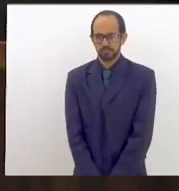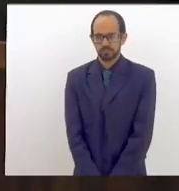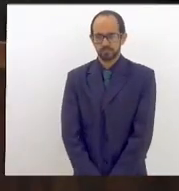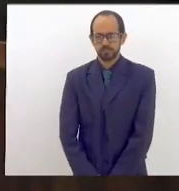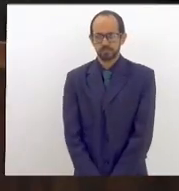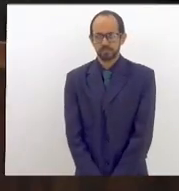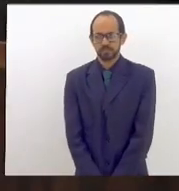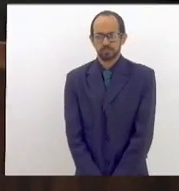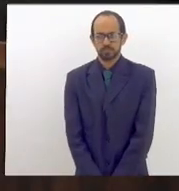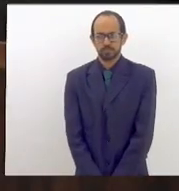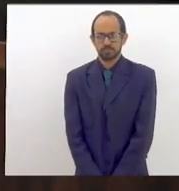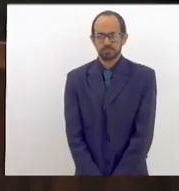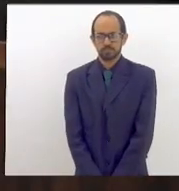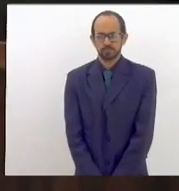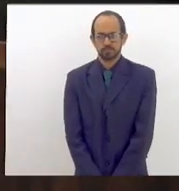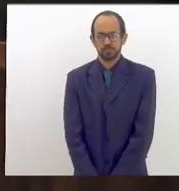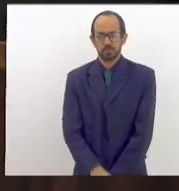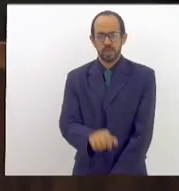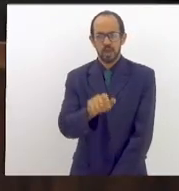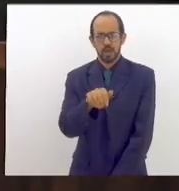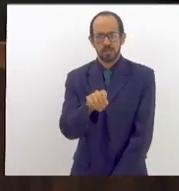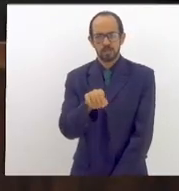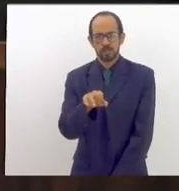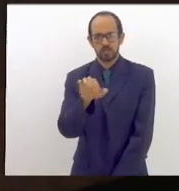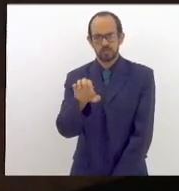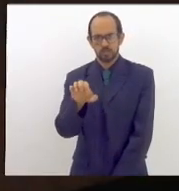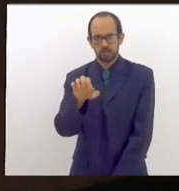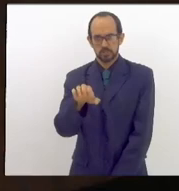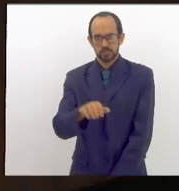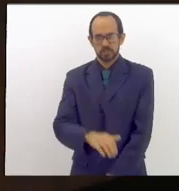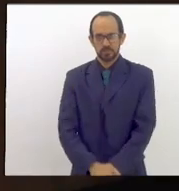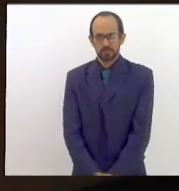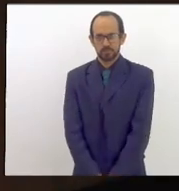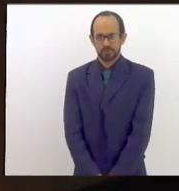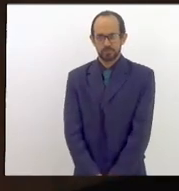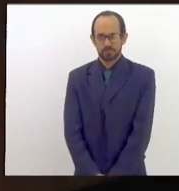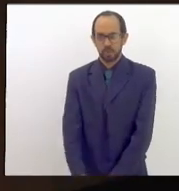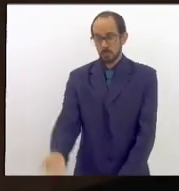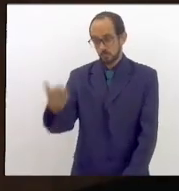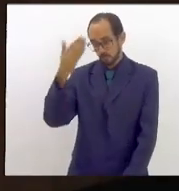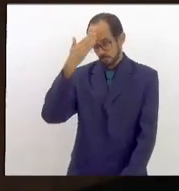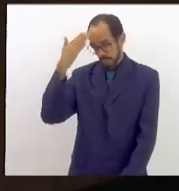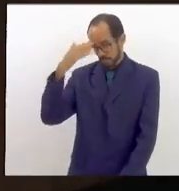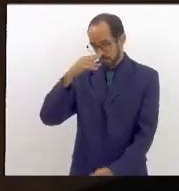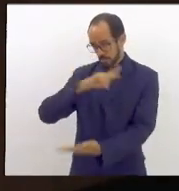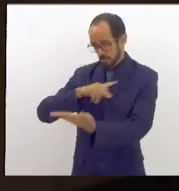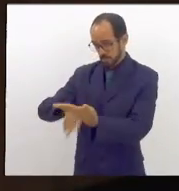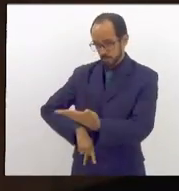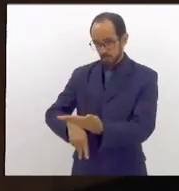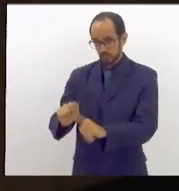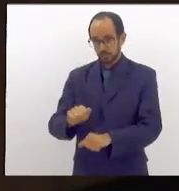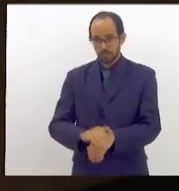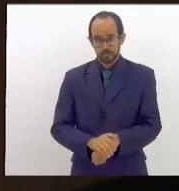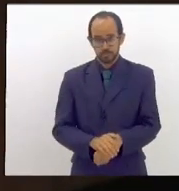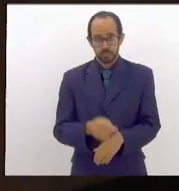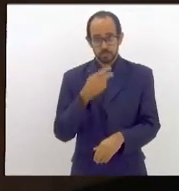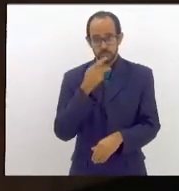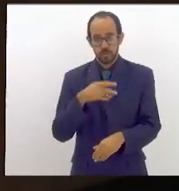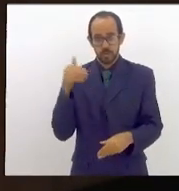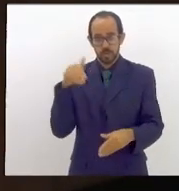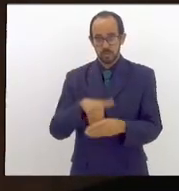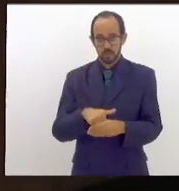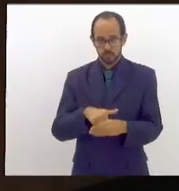Deputado Alexandre Obrigado Presidente nós estamos falando aqui das contas de 2021